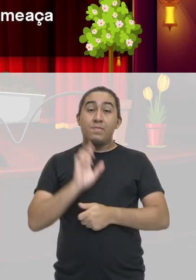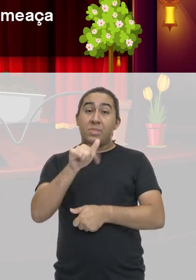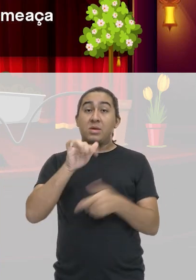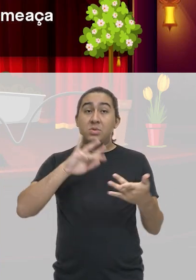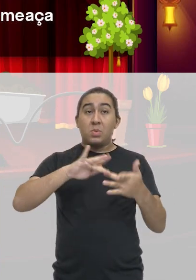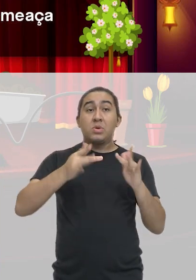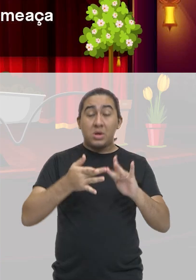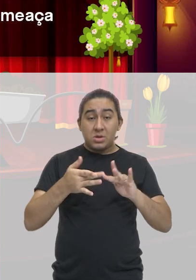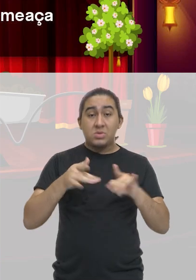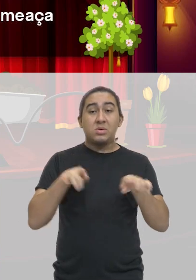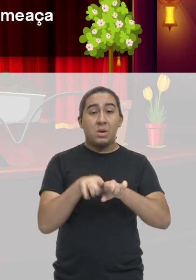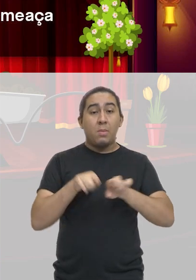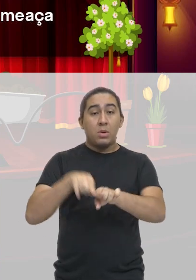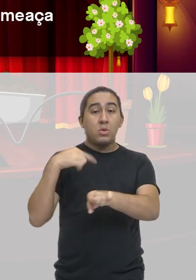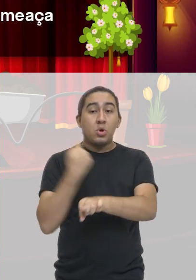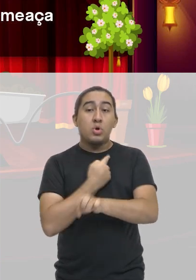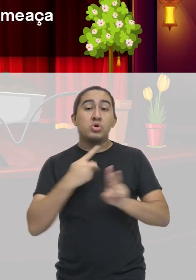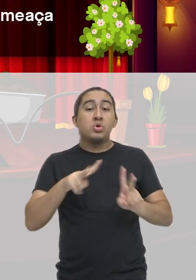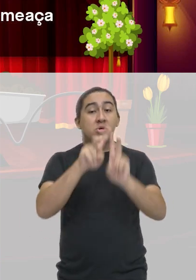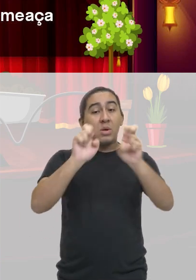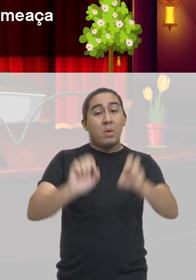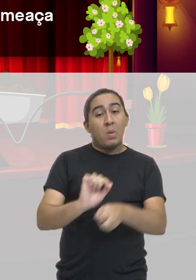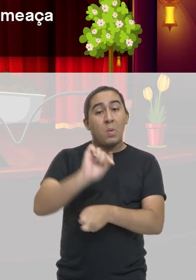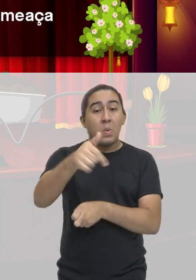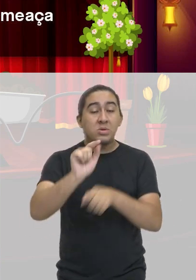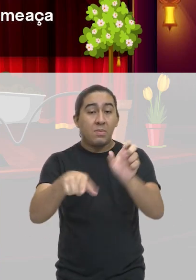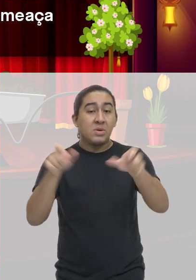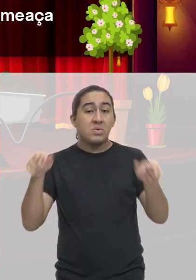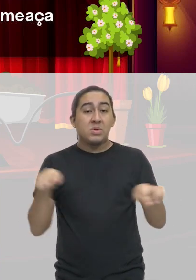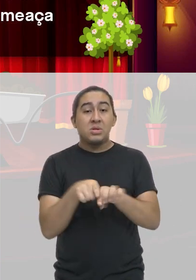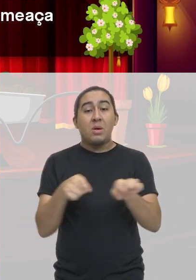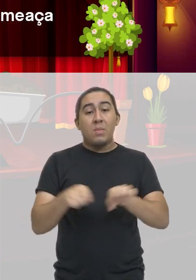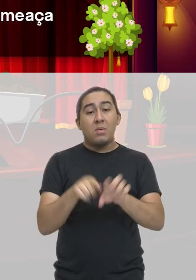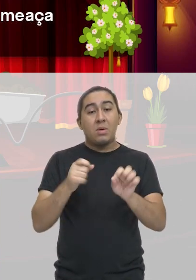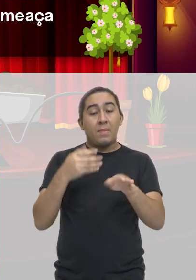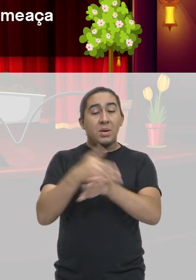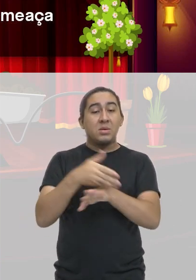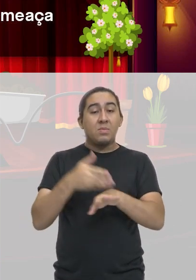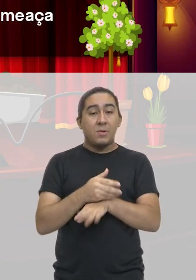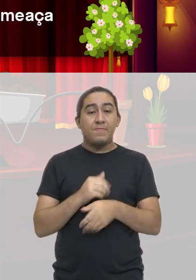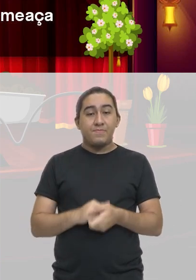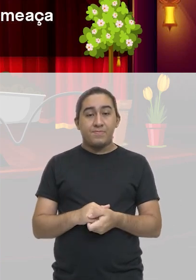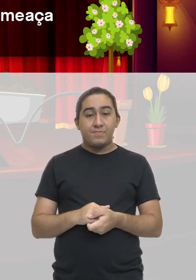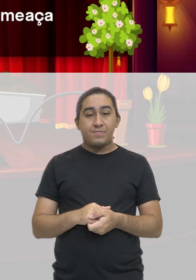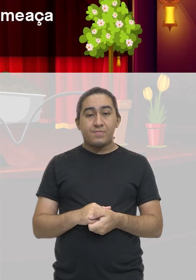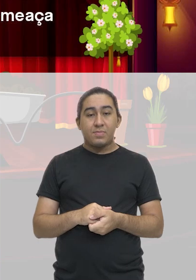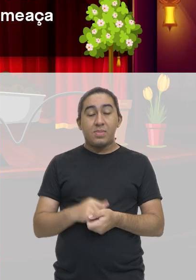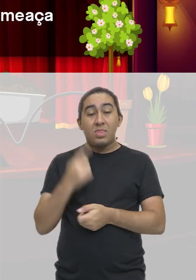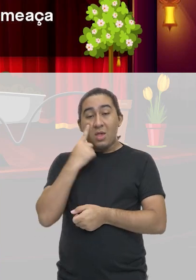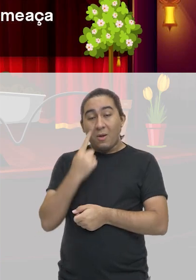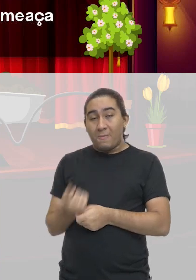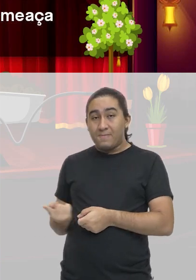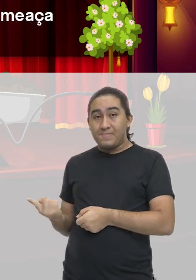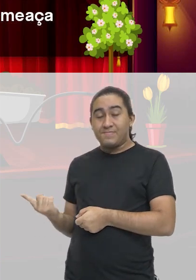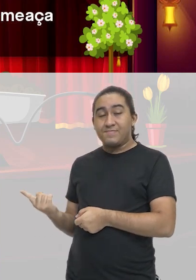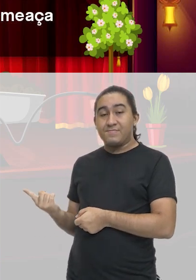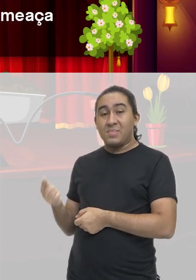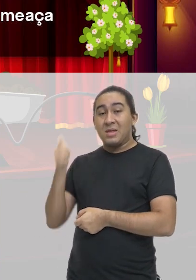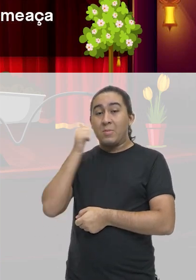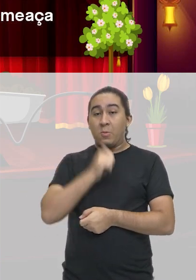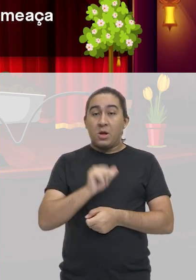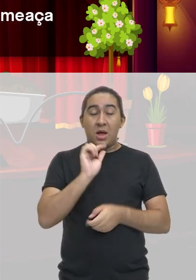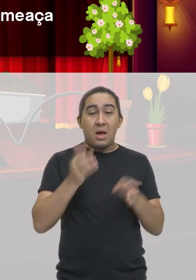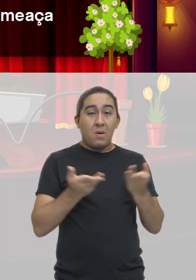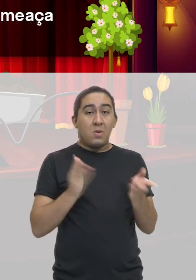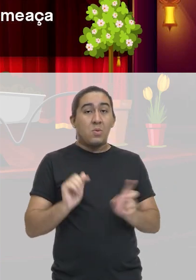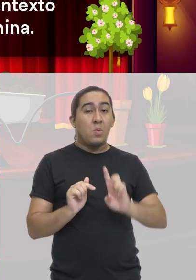contexto, sabe, nós vamos falar sobre uma outra pessoa que também faz parte. Nós temos aqui a moça tecelã e nós vamos falar de